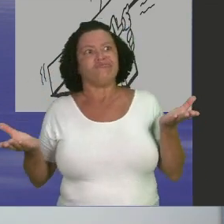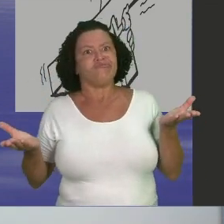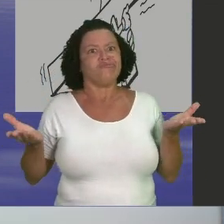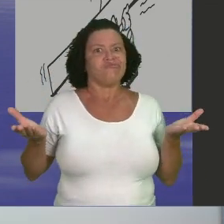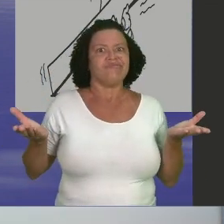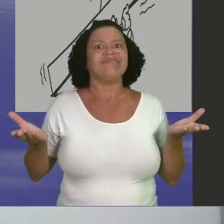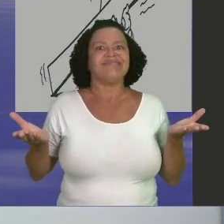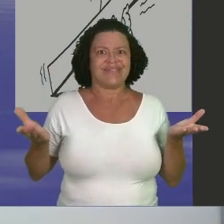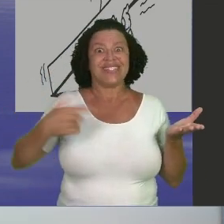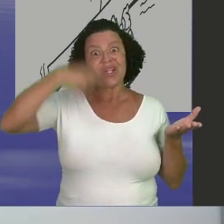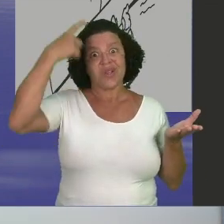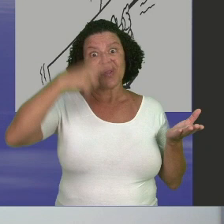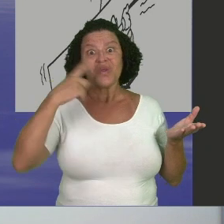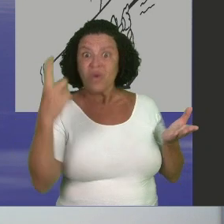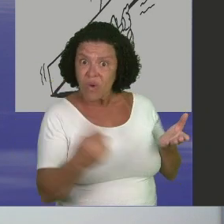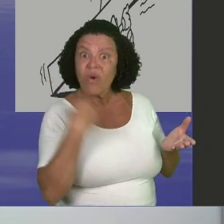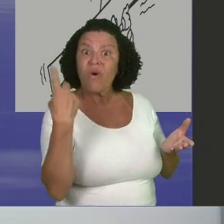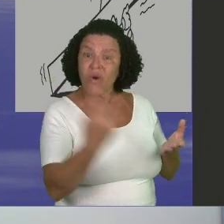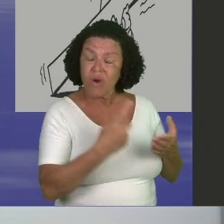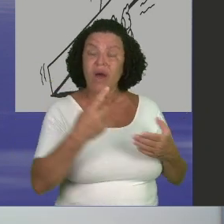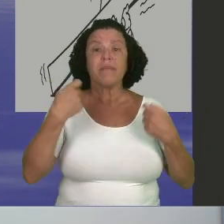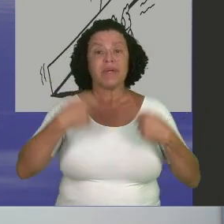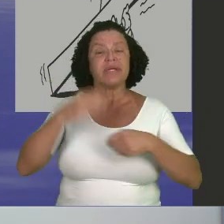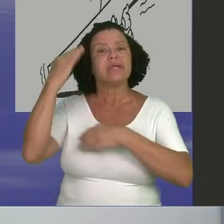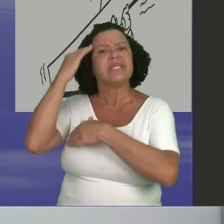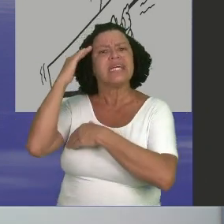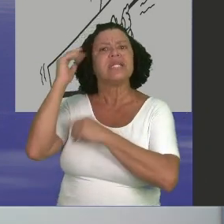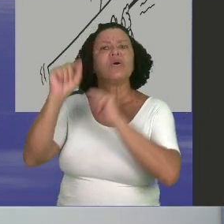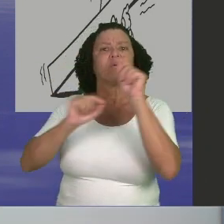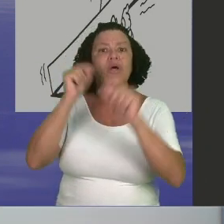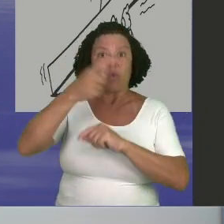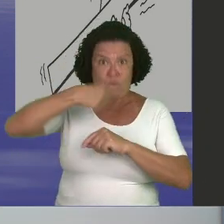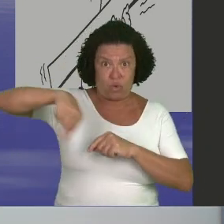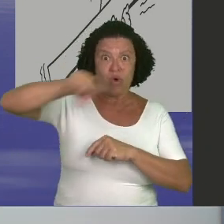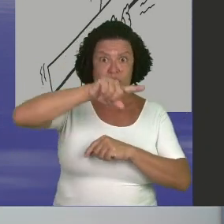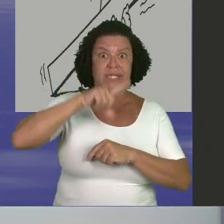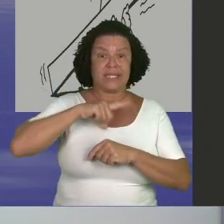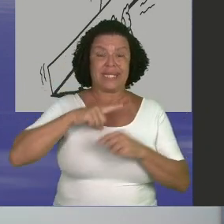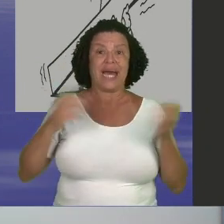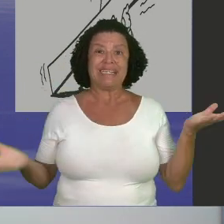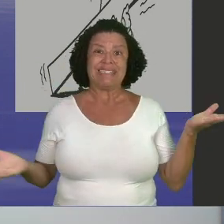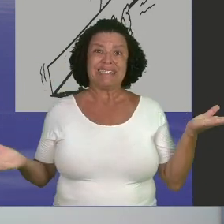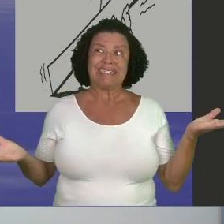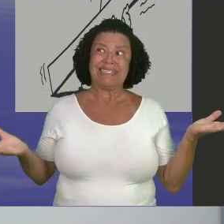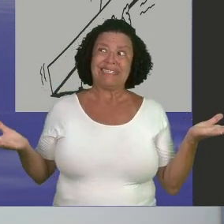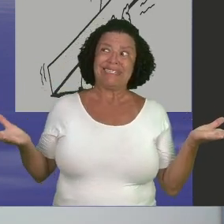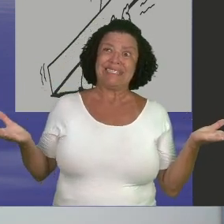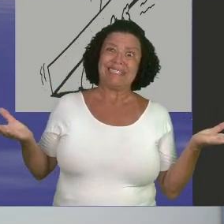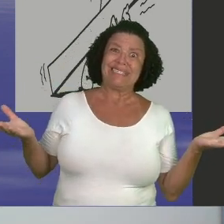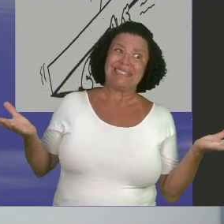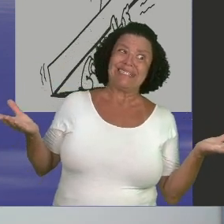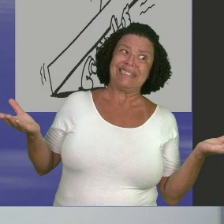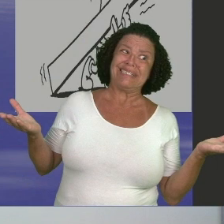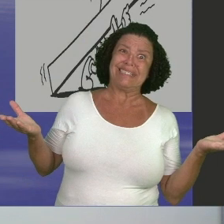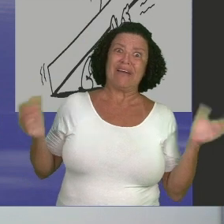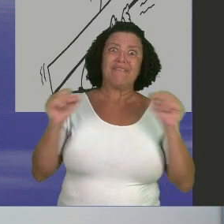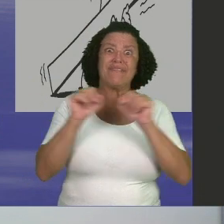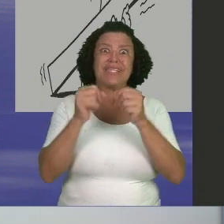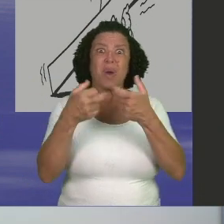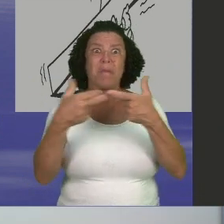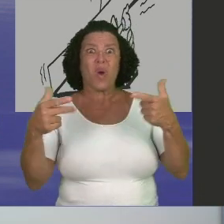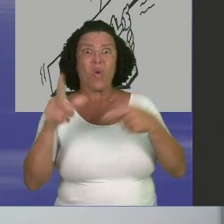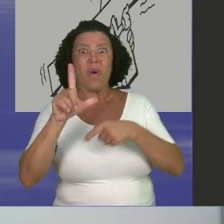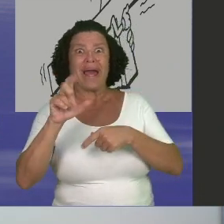Então, todos nós devemos entender que quando nós nos desequilibramos frente a uma lei, lei